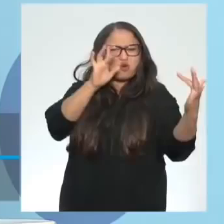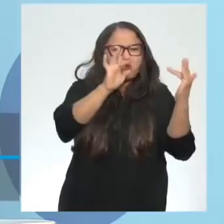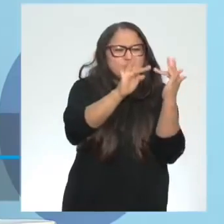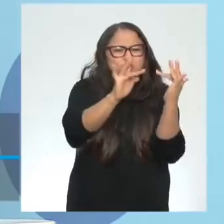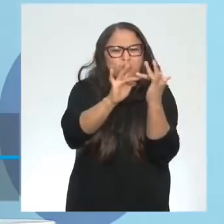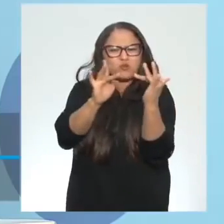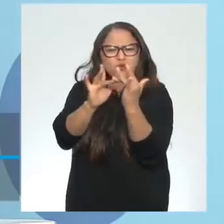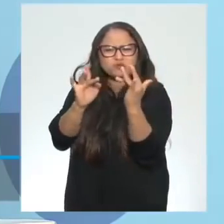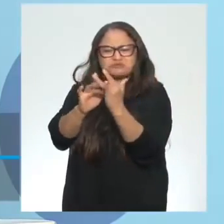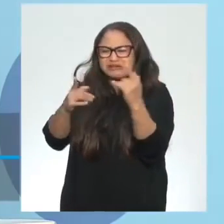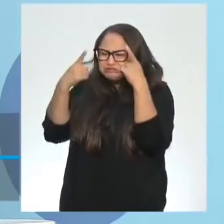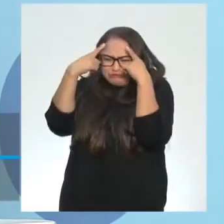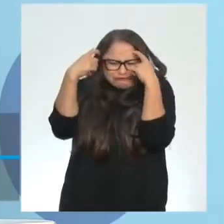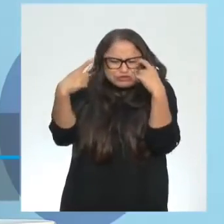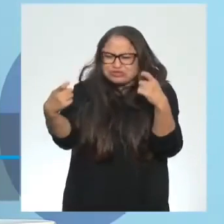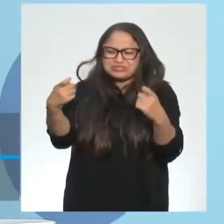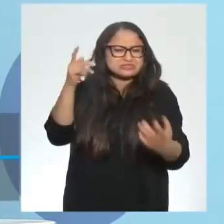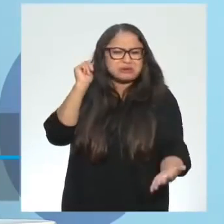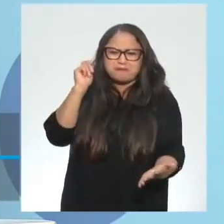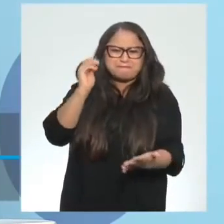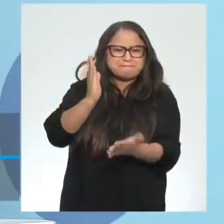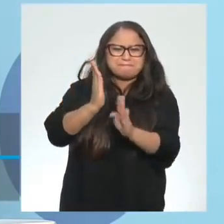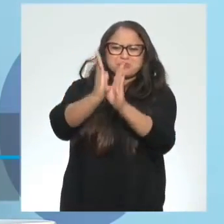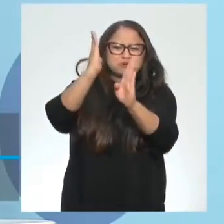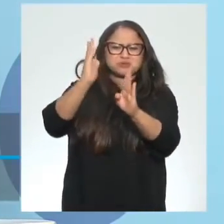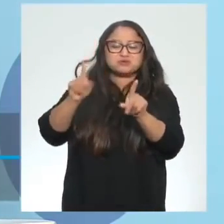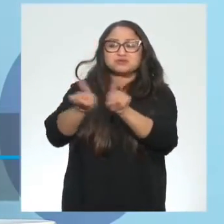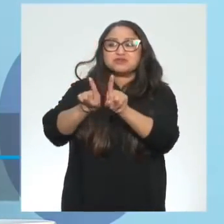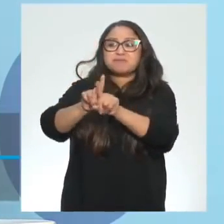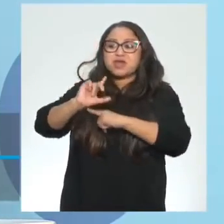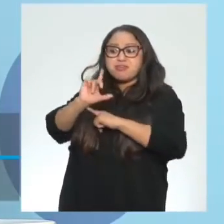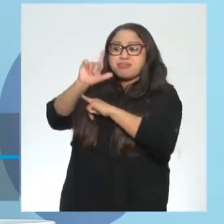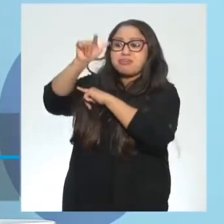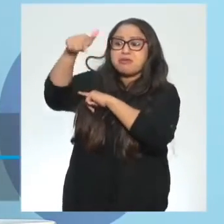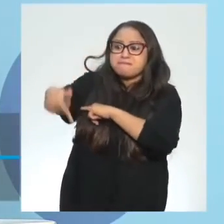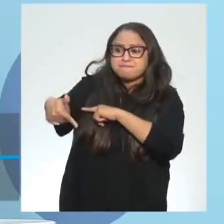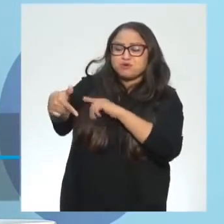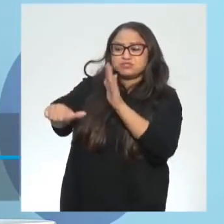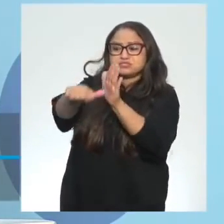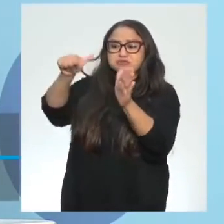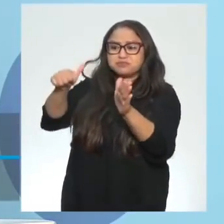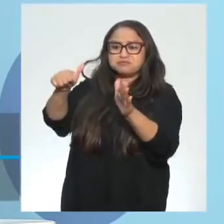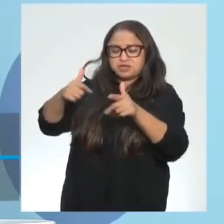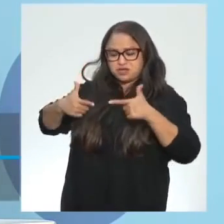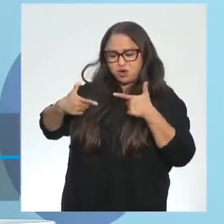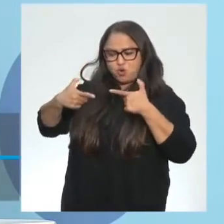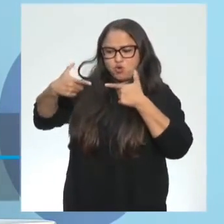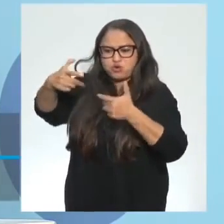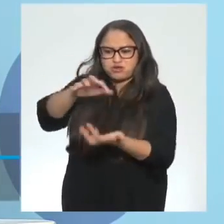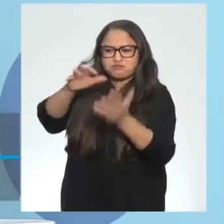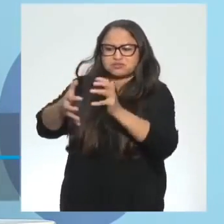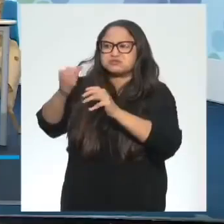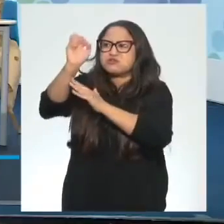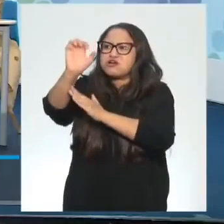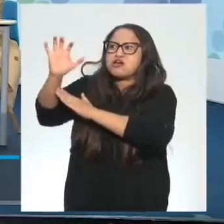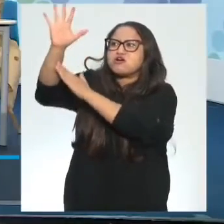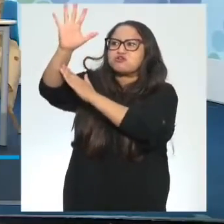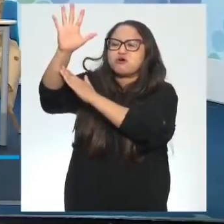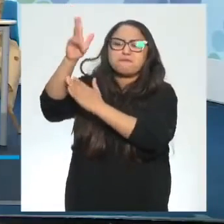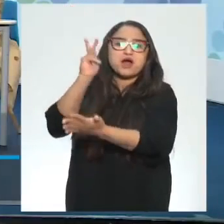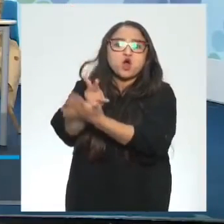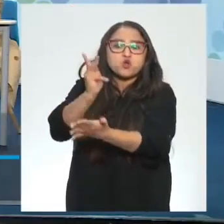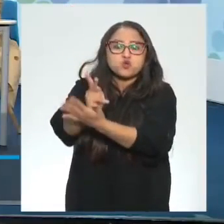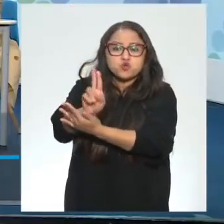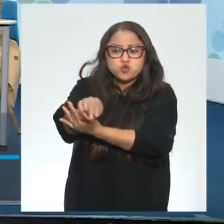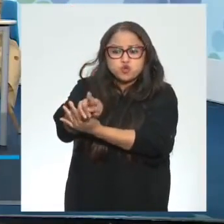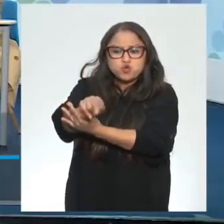violência sem precedentes. E tivemos os traumas do pós-Primeira Guerra Mundial também, porque na Europa nunca se teve uma geração tão